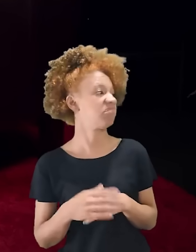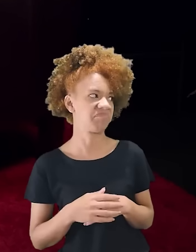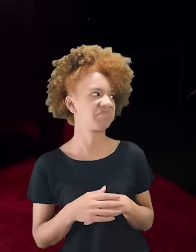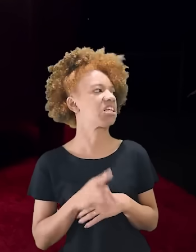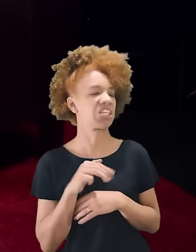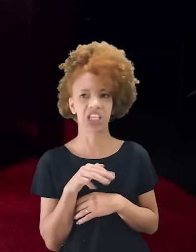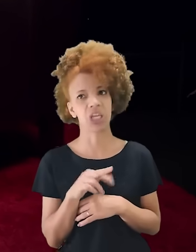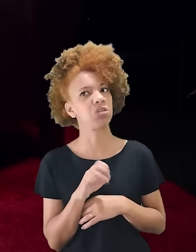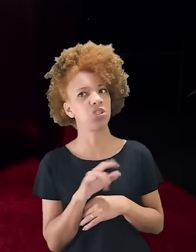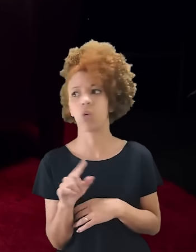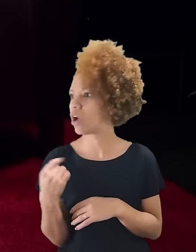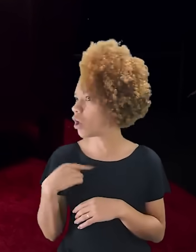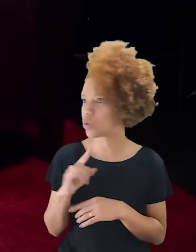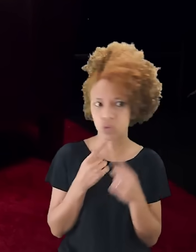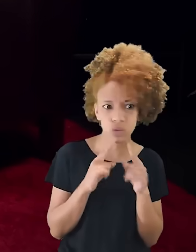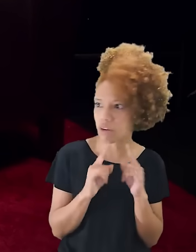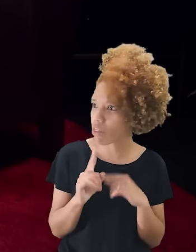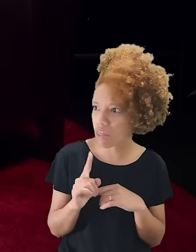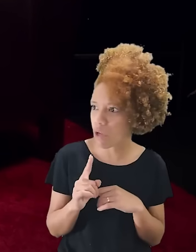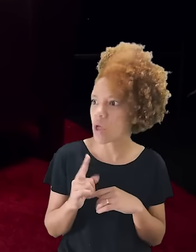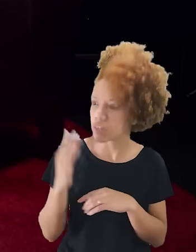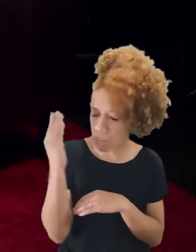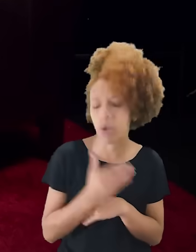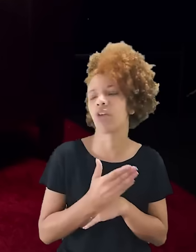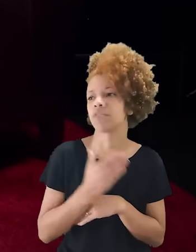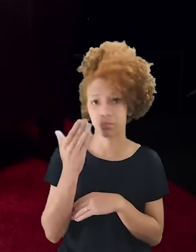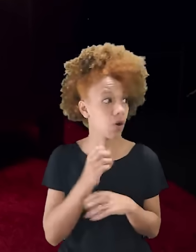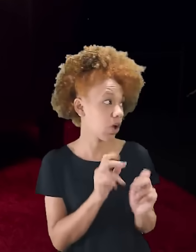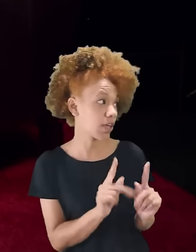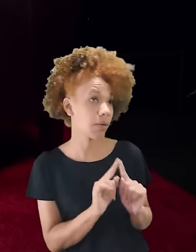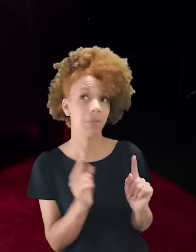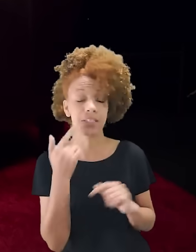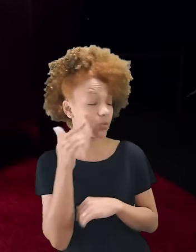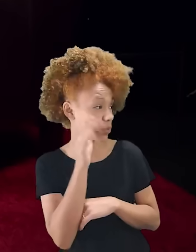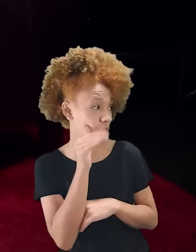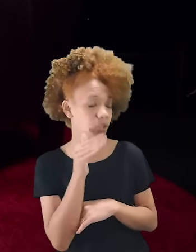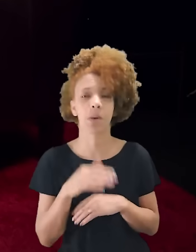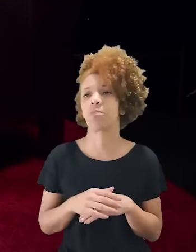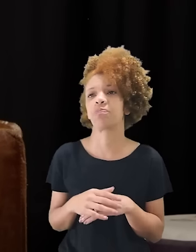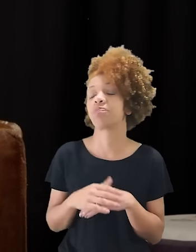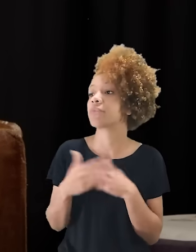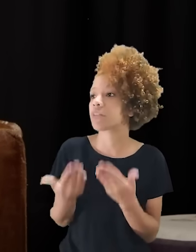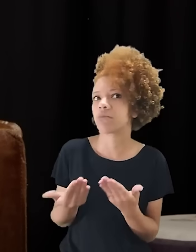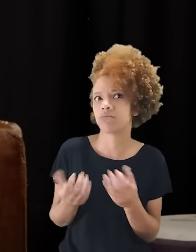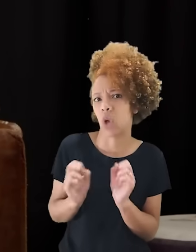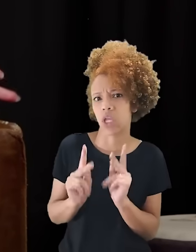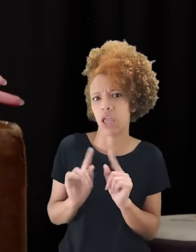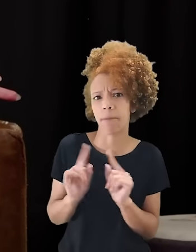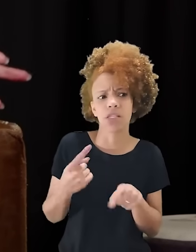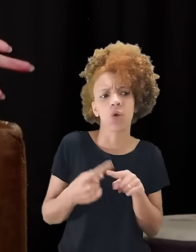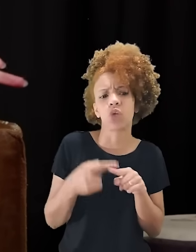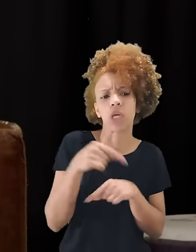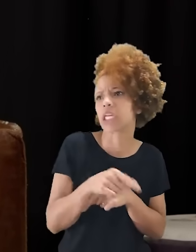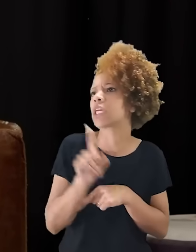um game show maravilhoso isso não tô zoando eu tenho com provas gente sobre tudo que eu faz mas eu tô muito curioso E aí eu falei assim não